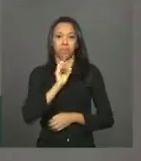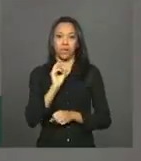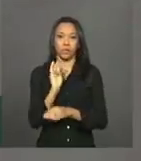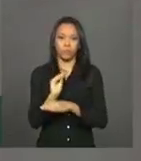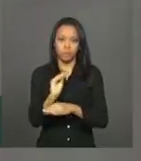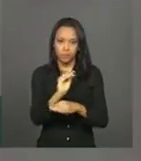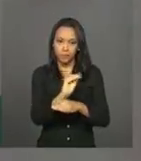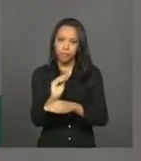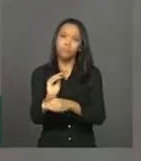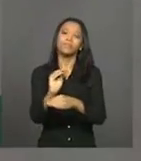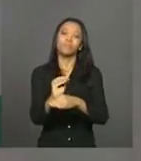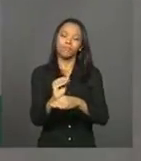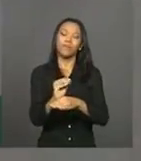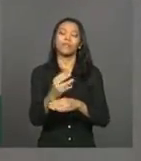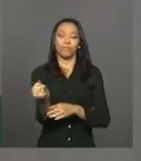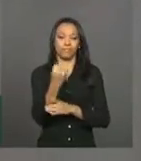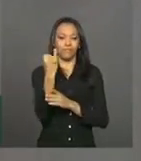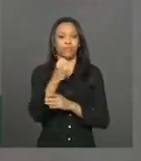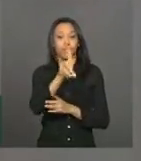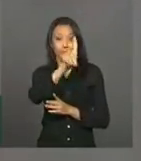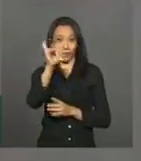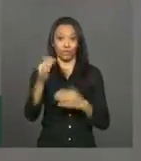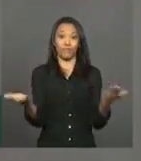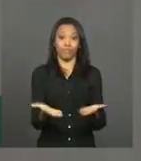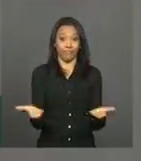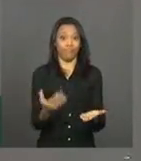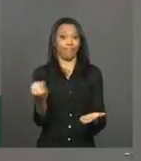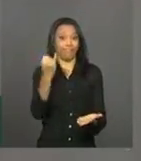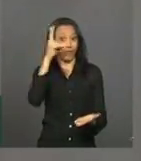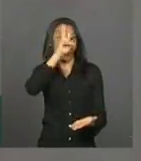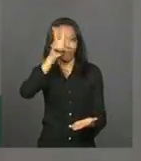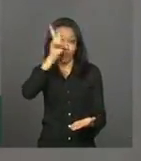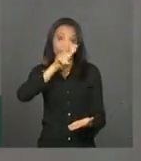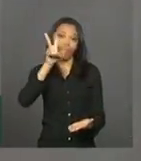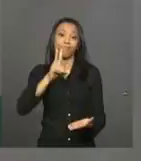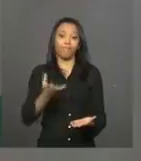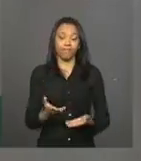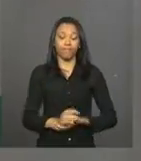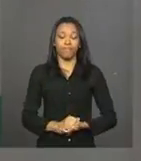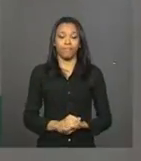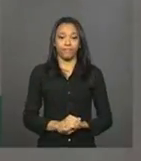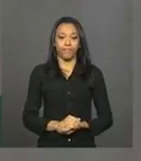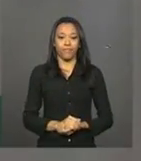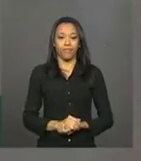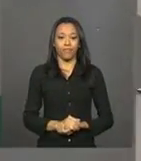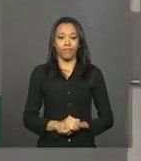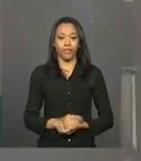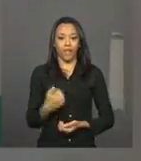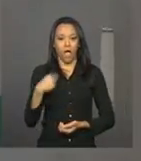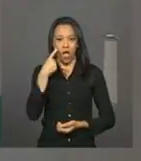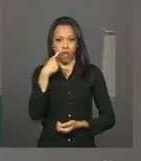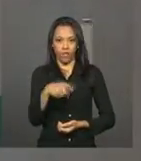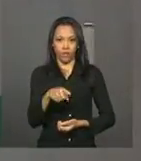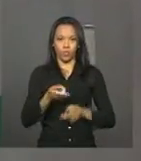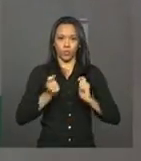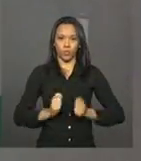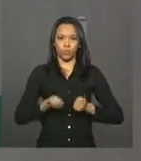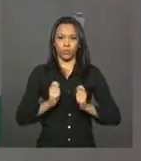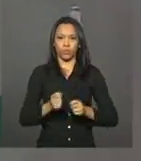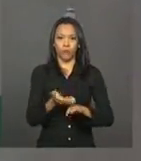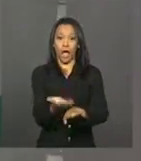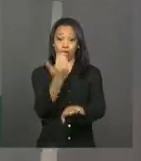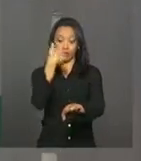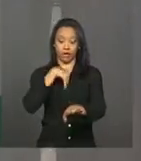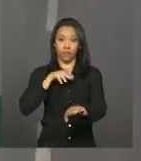Mas vale, né? Para um dia histórico como hoje. Vale. Olha lá os Dragões da Independência.